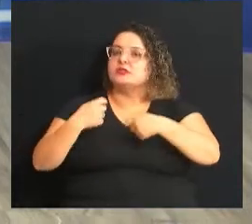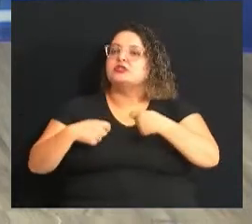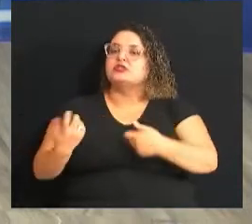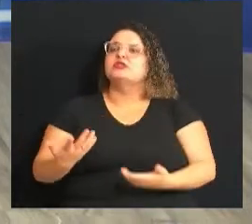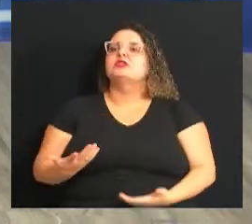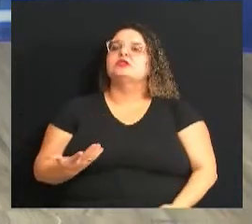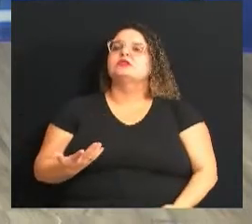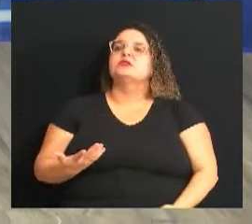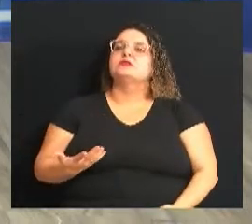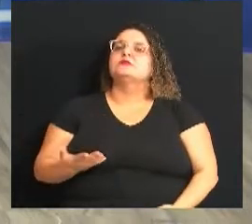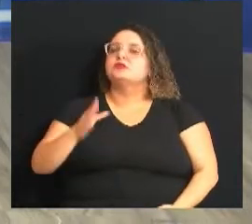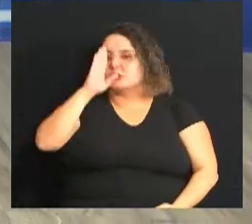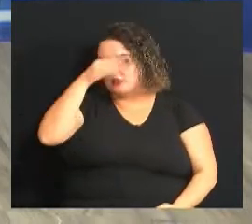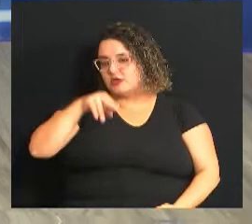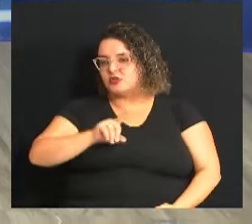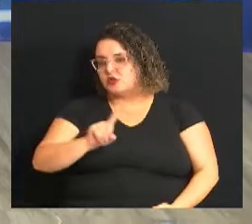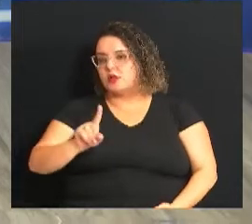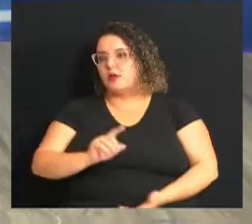diretamente ou ainda não?